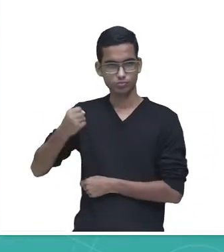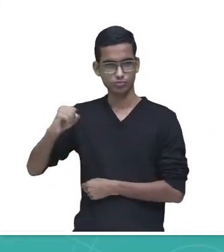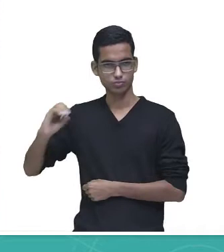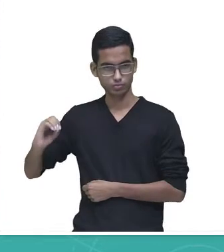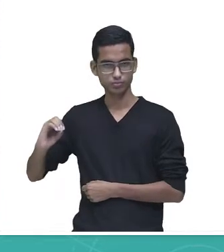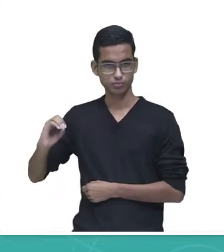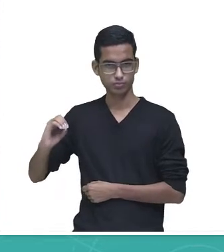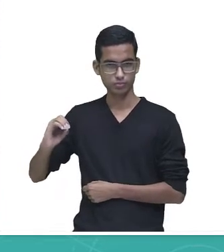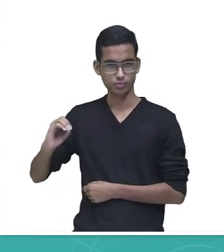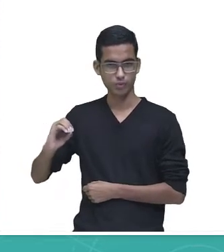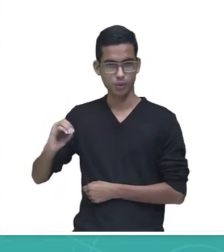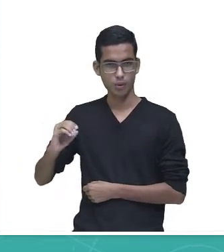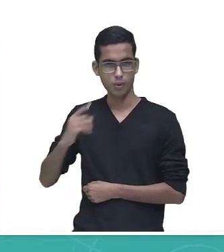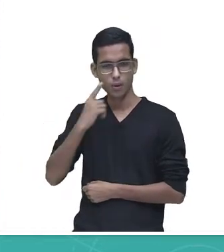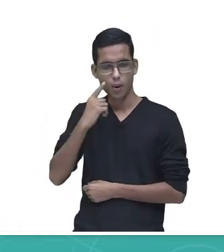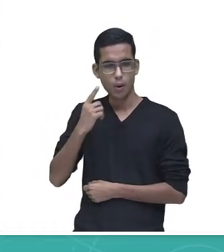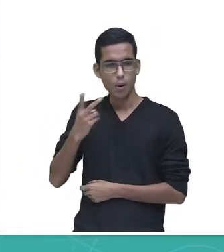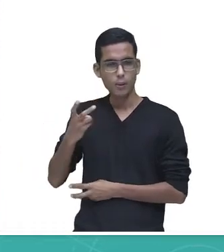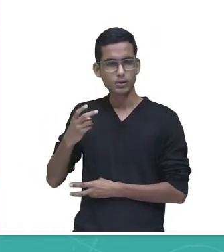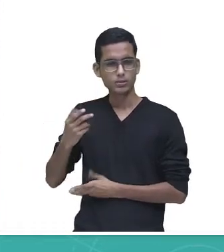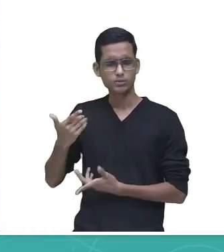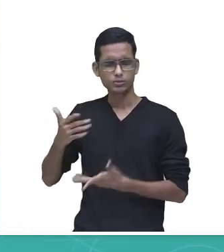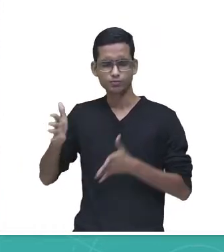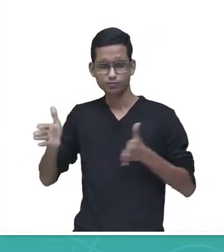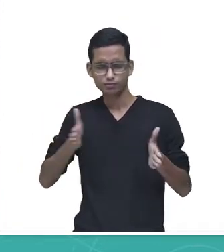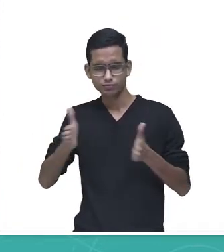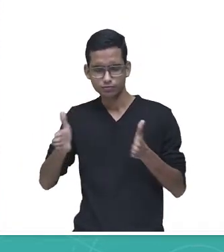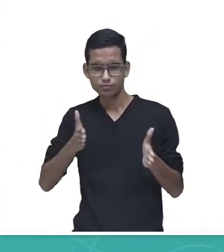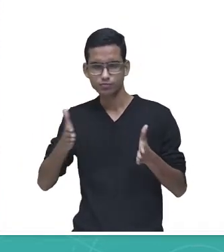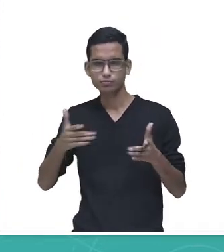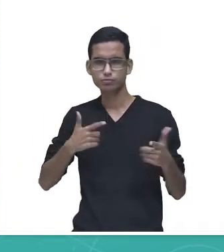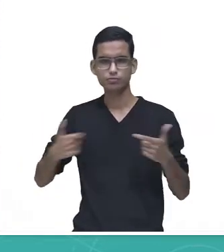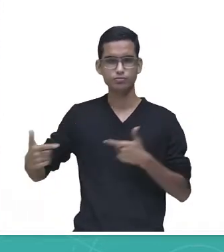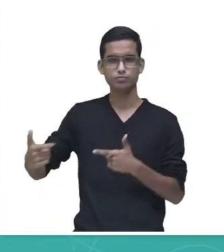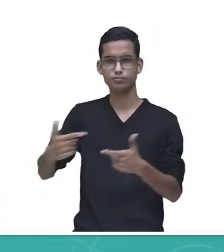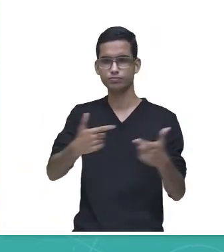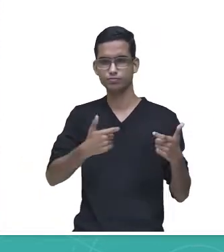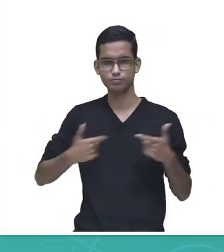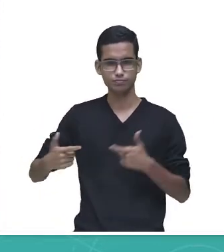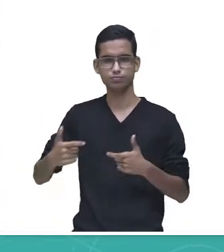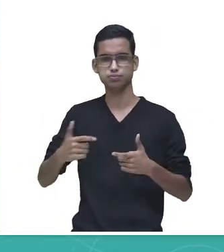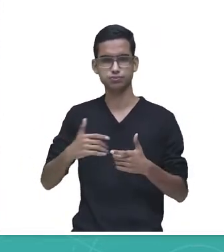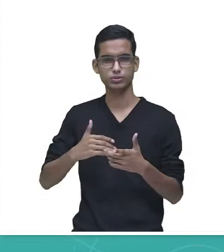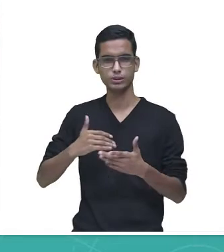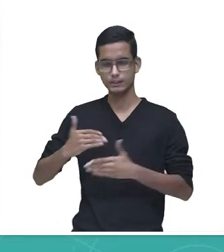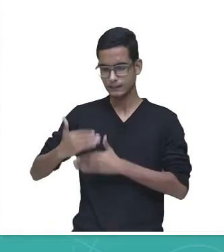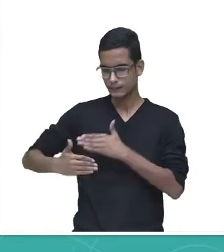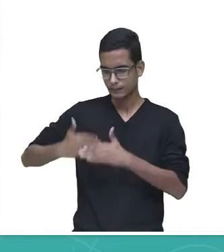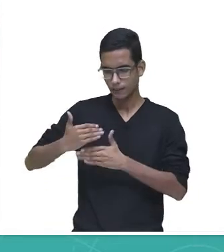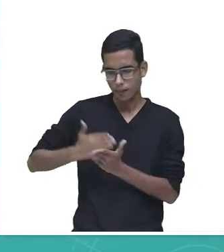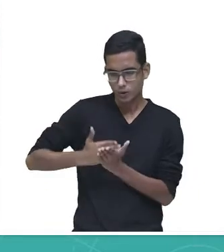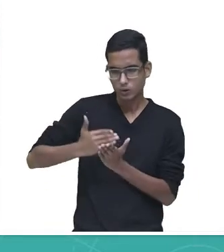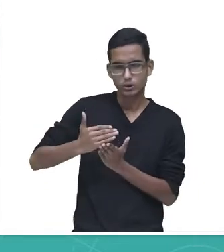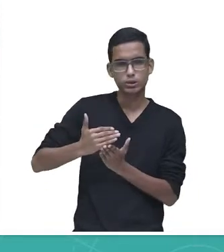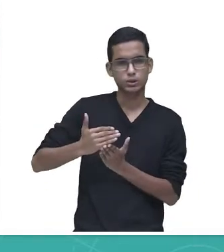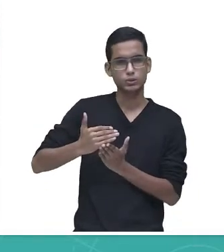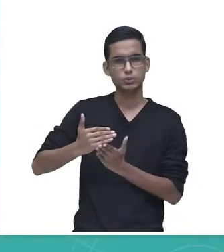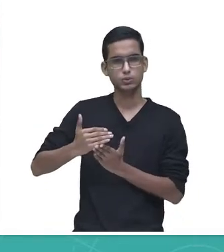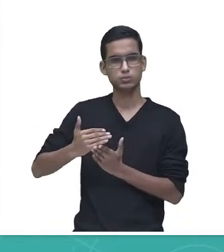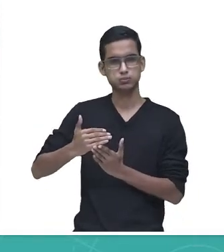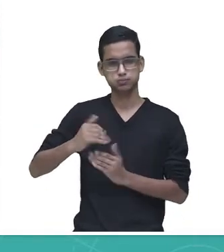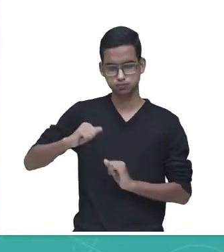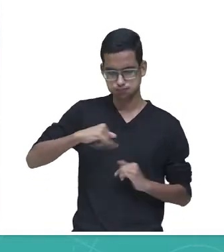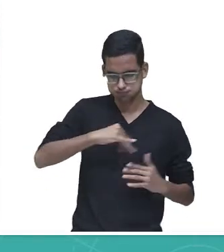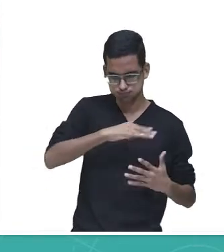aí o período da Guerra Fria, Então estamos com o início do processo de globalização e se tem